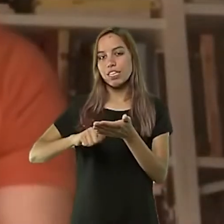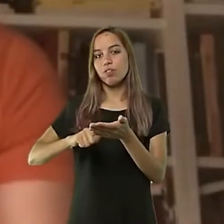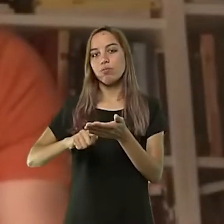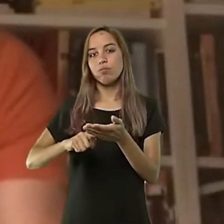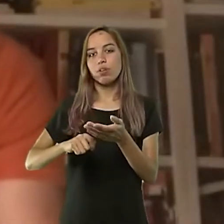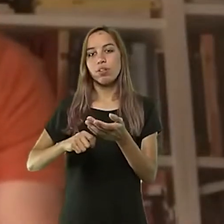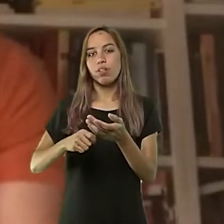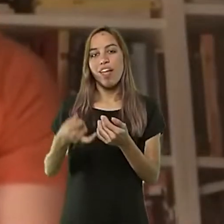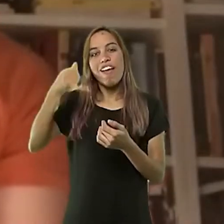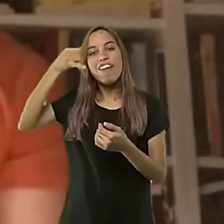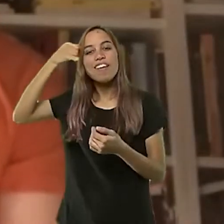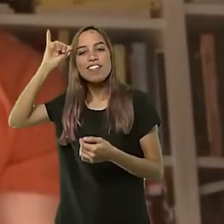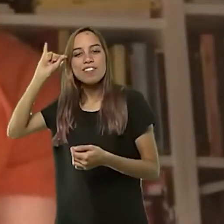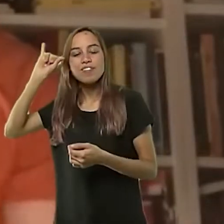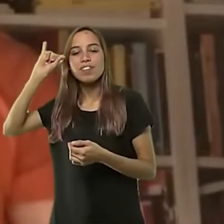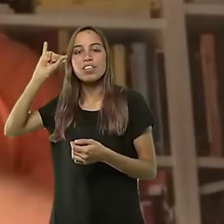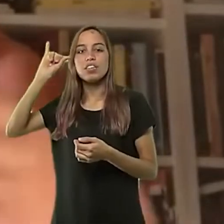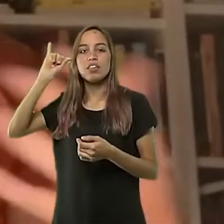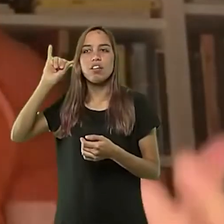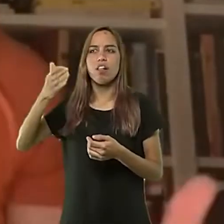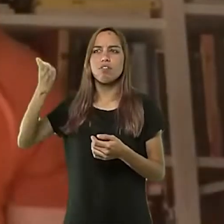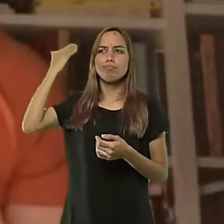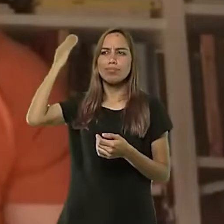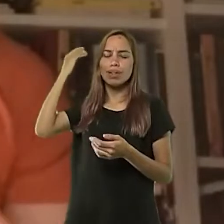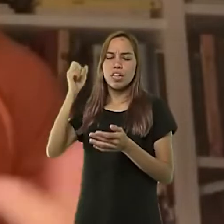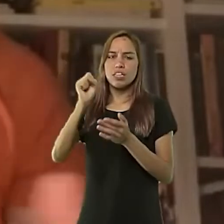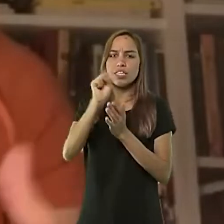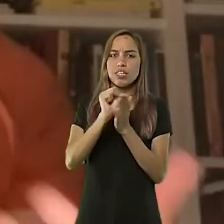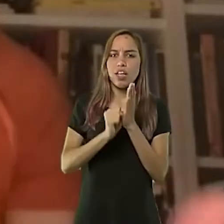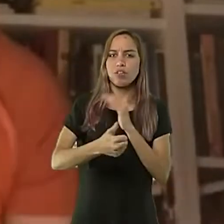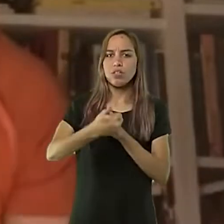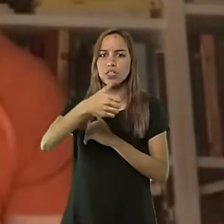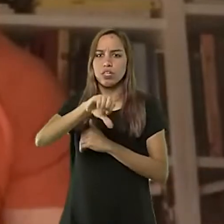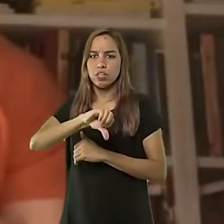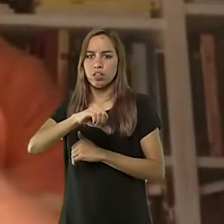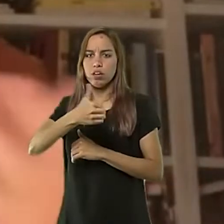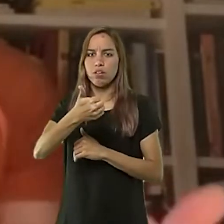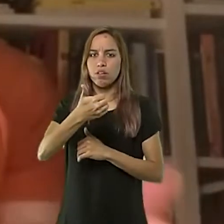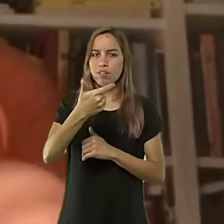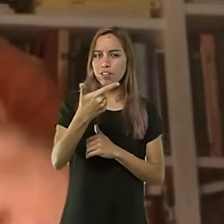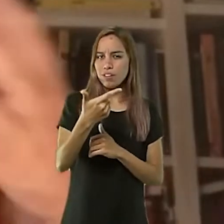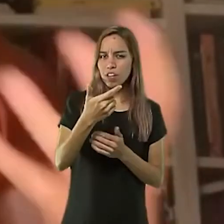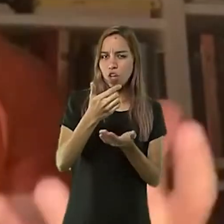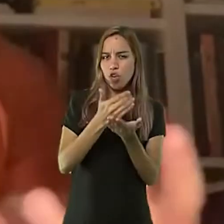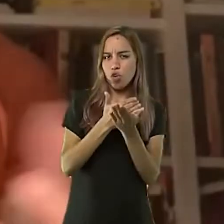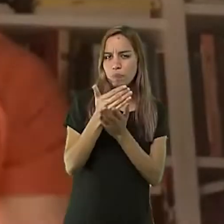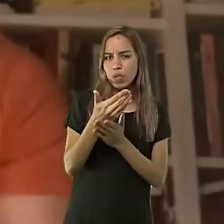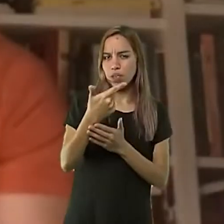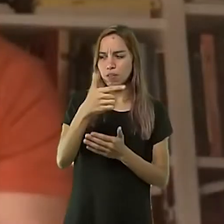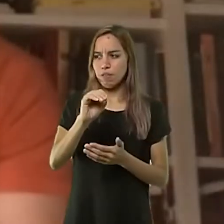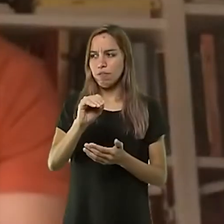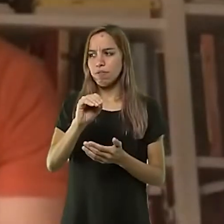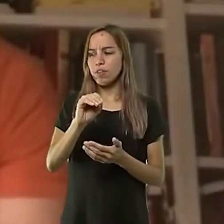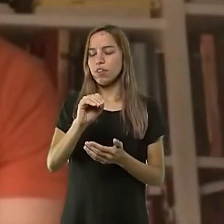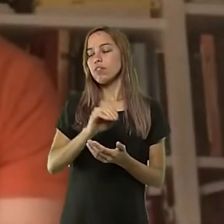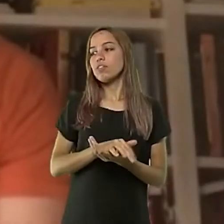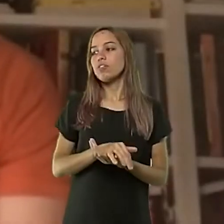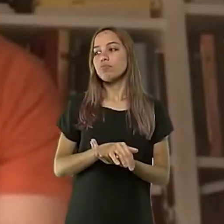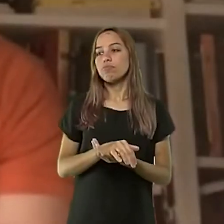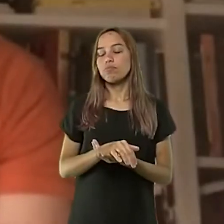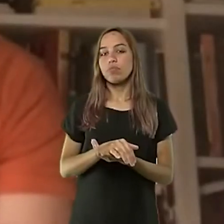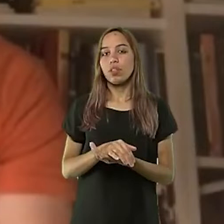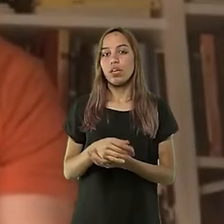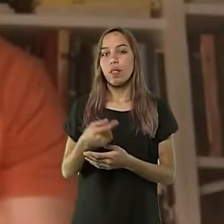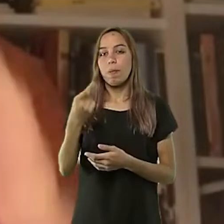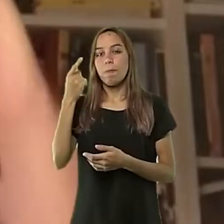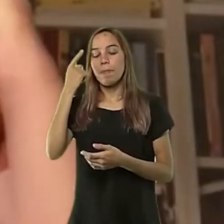século XIX e princípio do século XX, que às vezes enchiam páginas e páginas sem qualquer ação, apenas para descrever